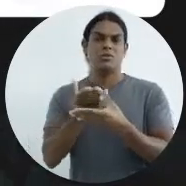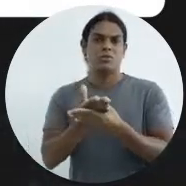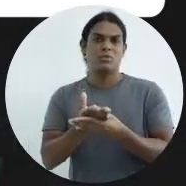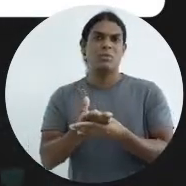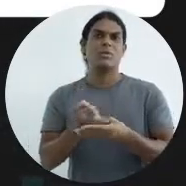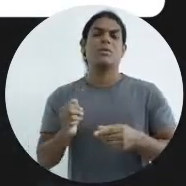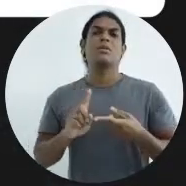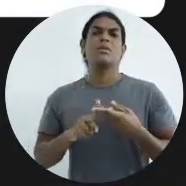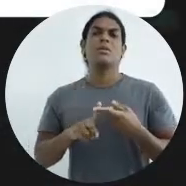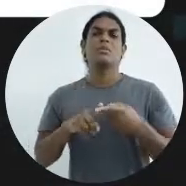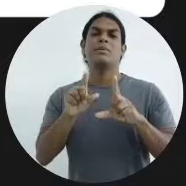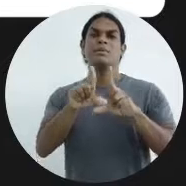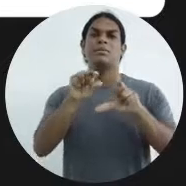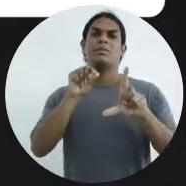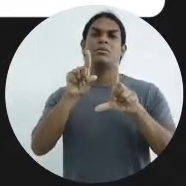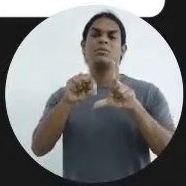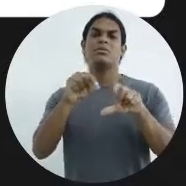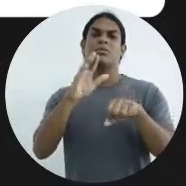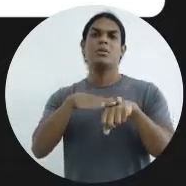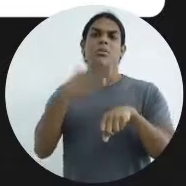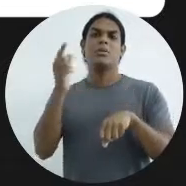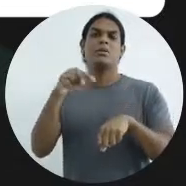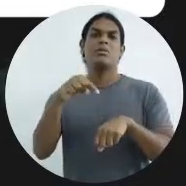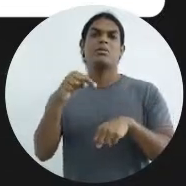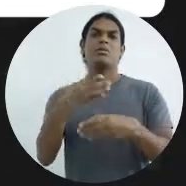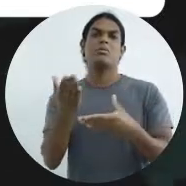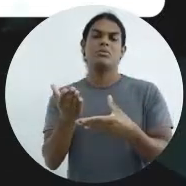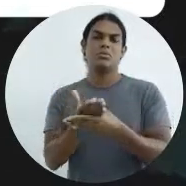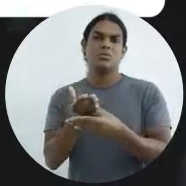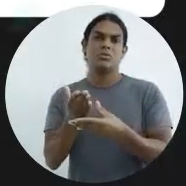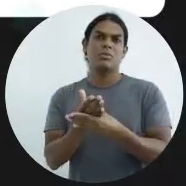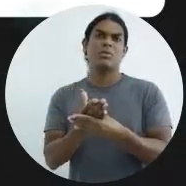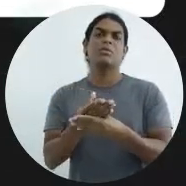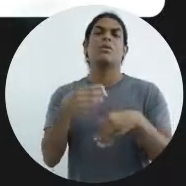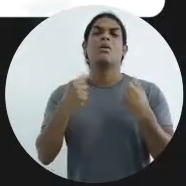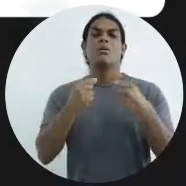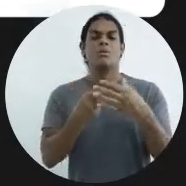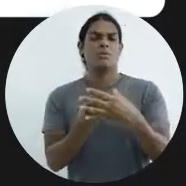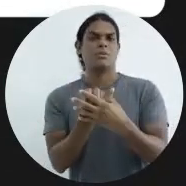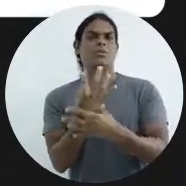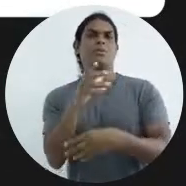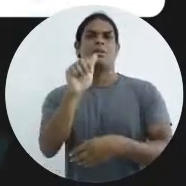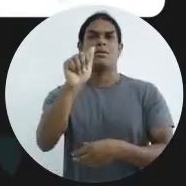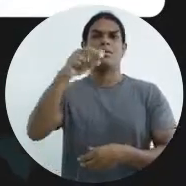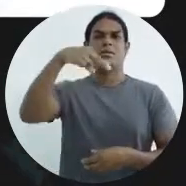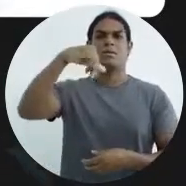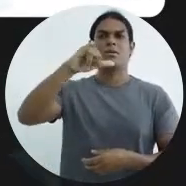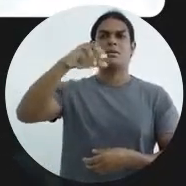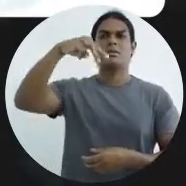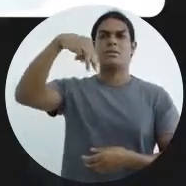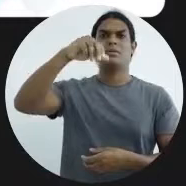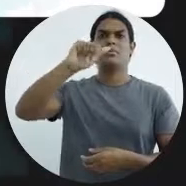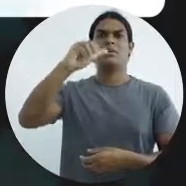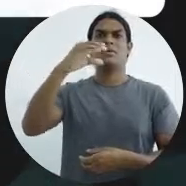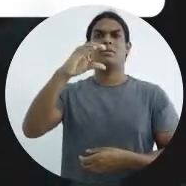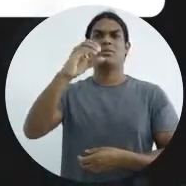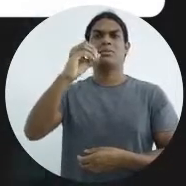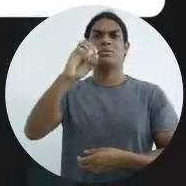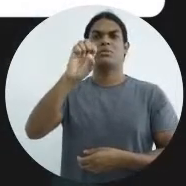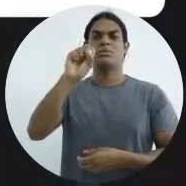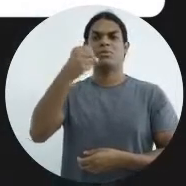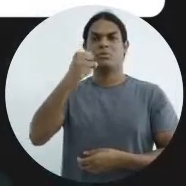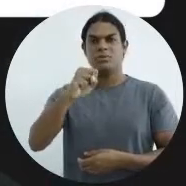gente seleciona melhor esses elementos, a gente pode criar animações com ele já vem com algumas animações pré-determinadas que a gente